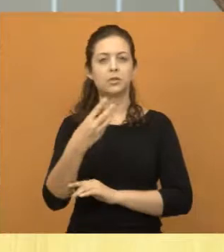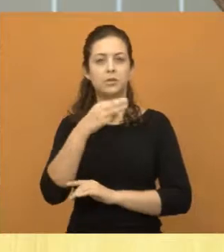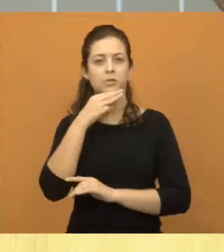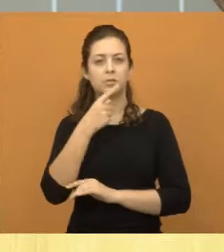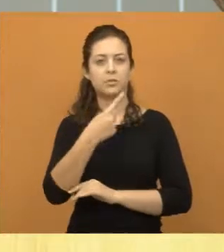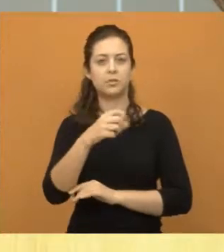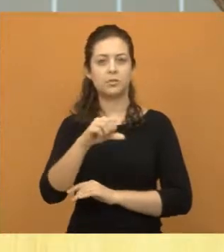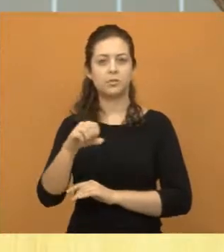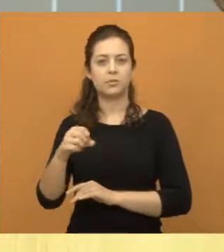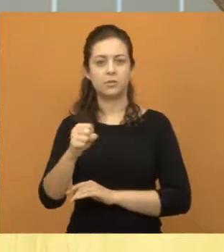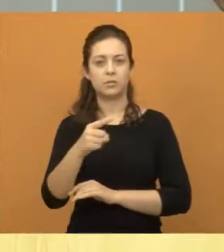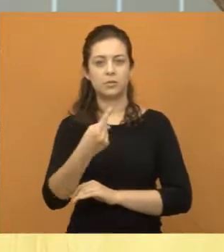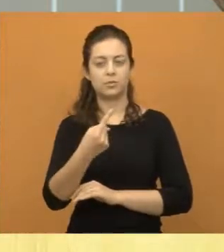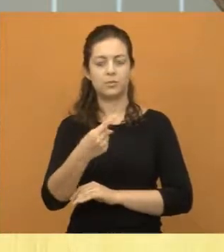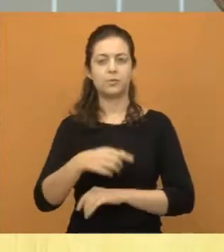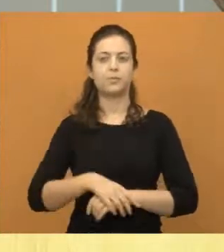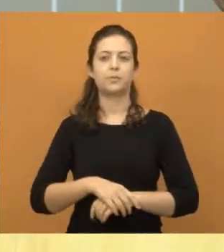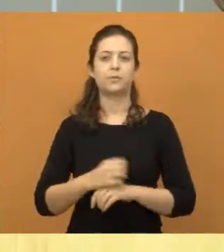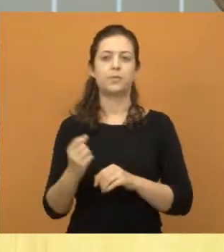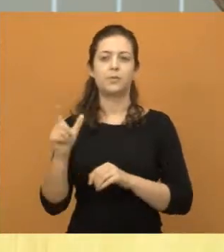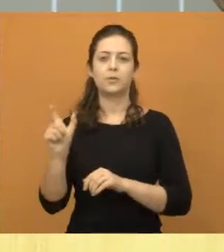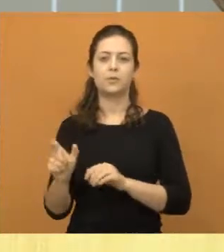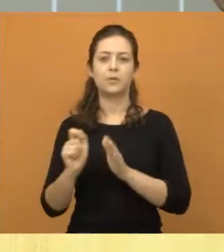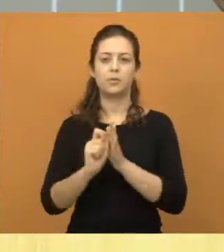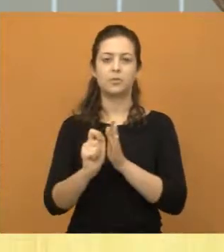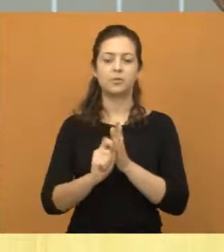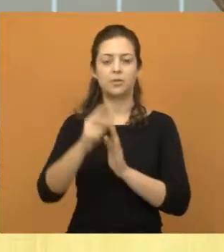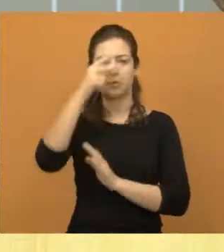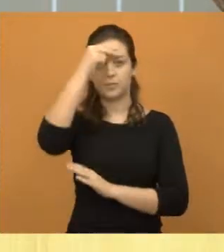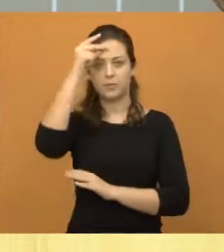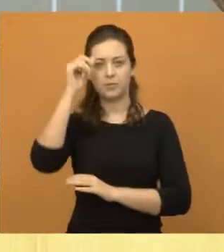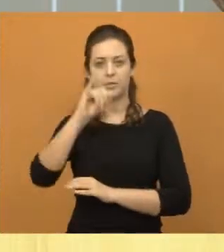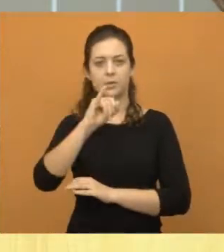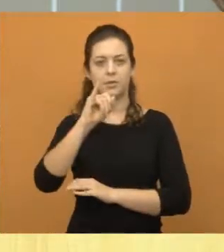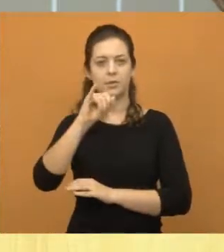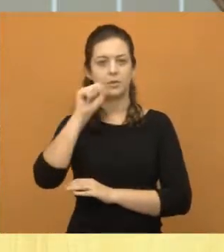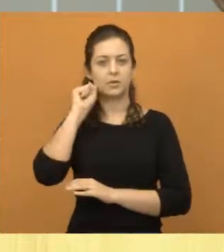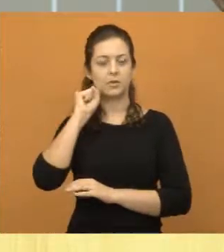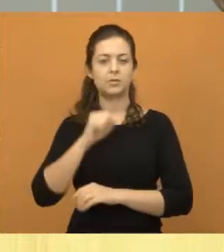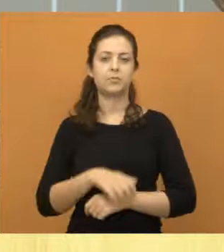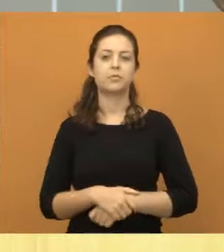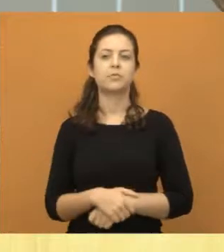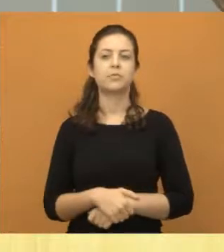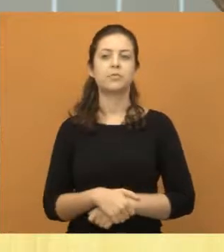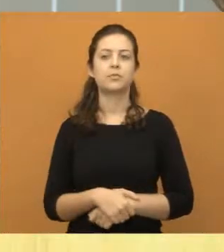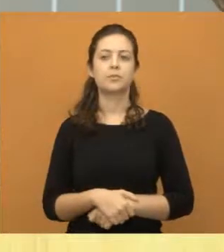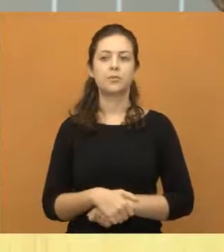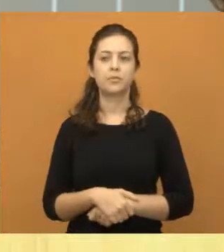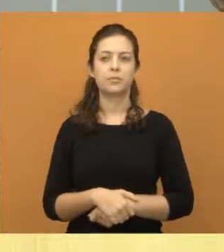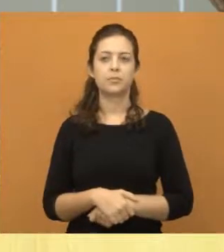de 1991, autoria Prefeito Municipal Isaías José de Santana.